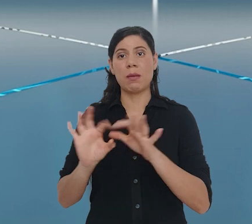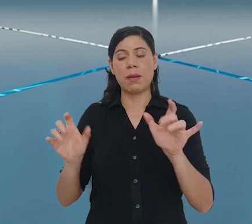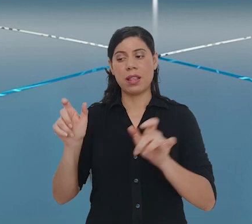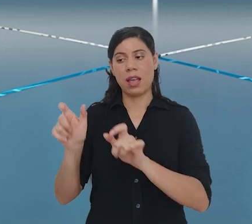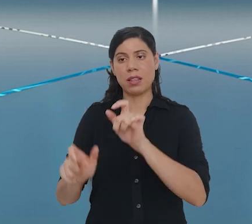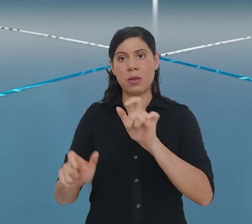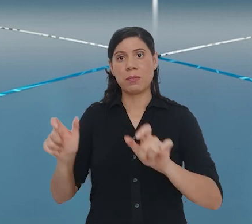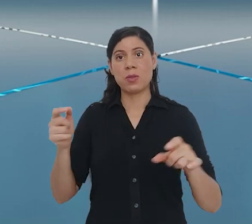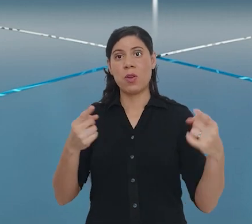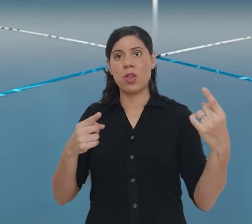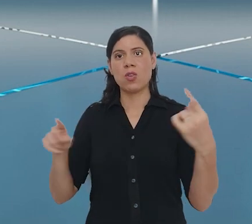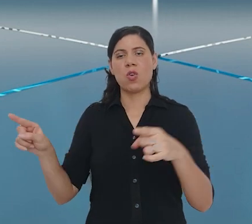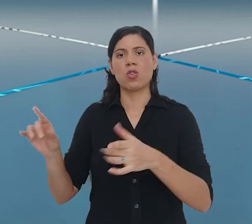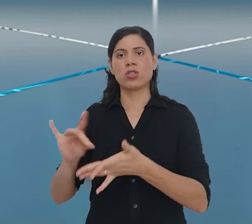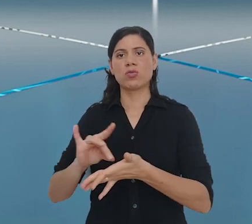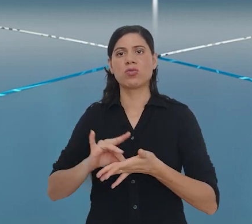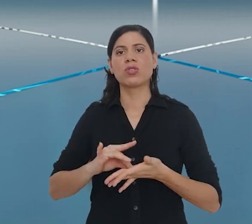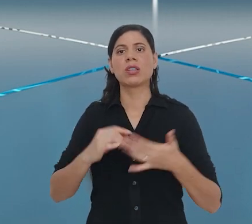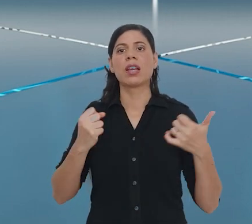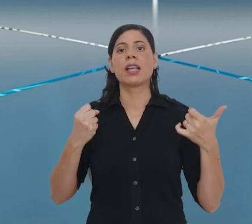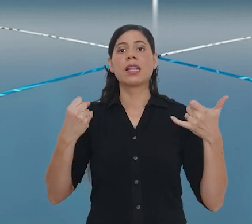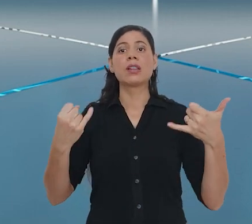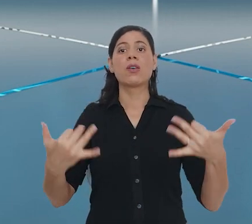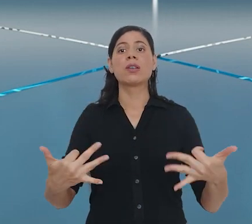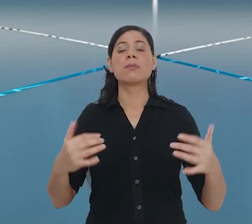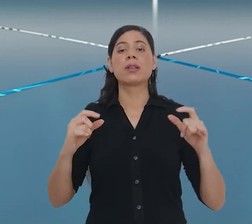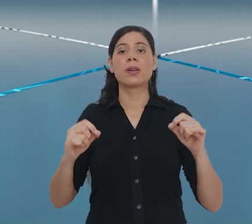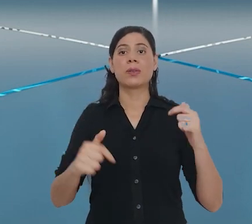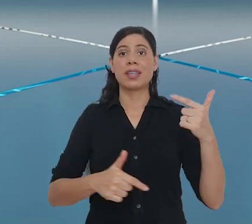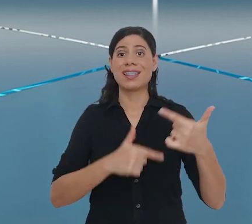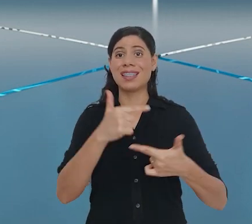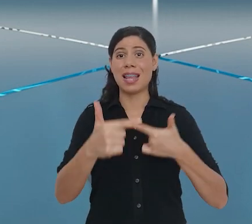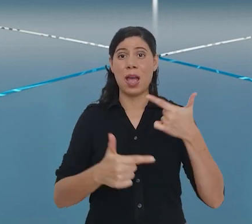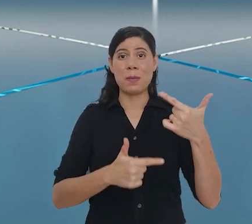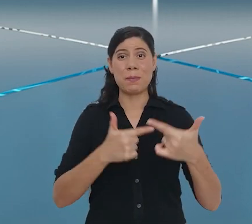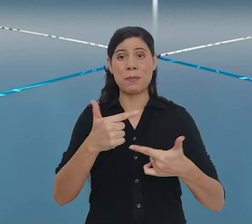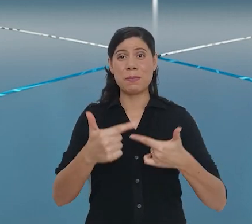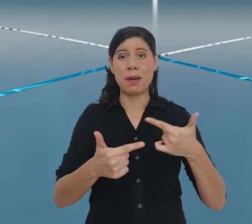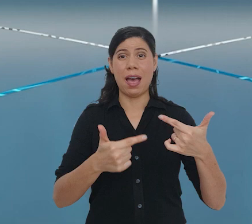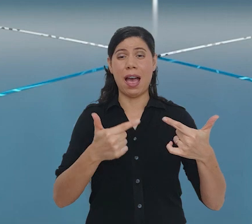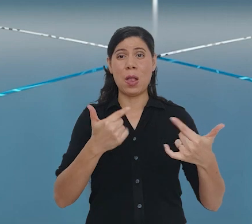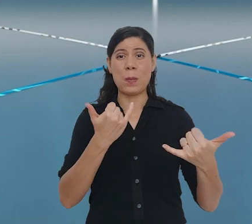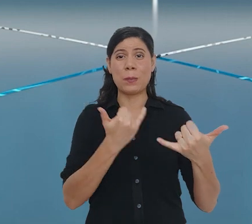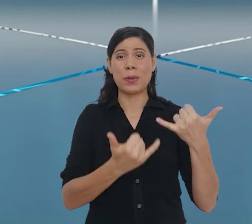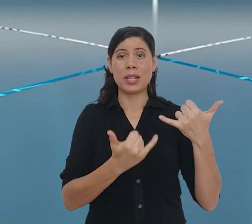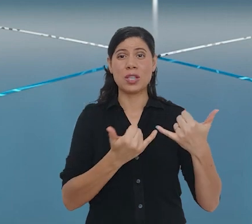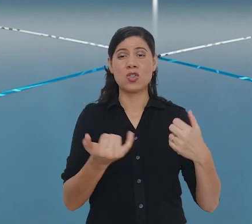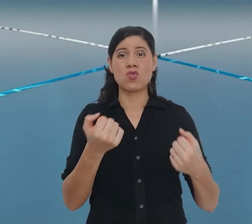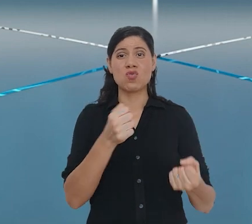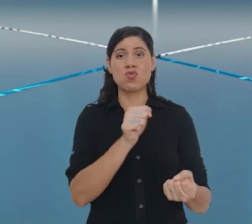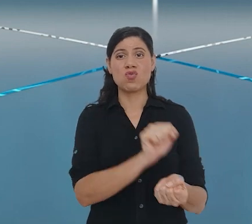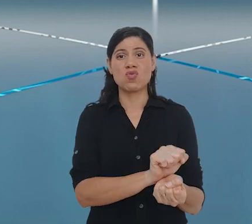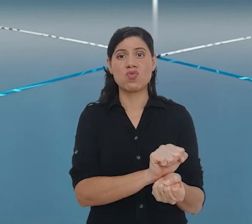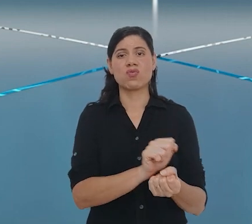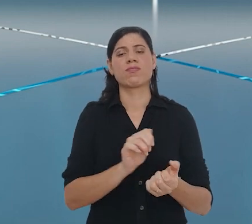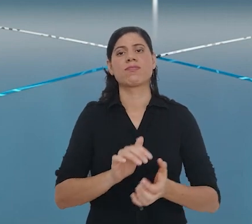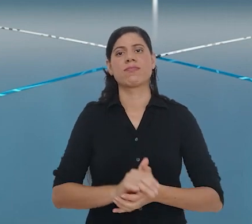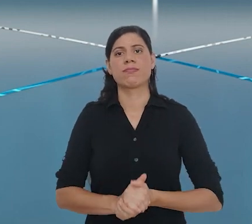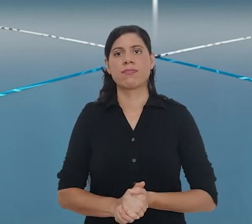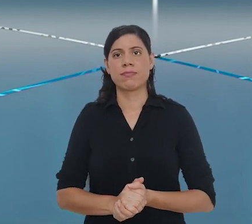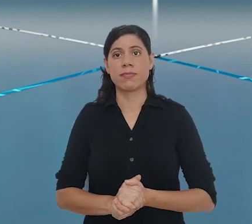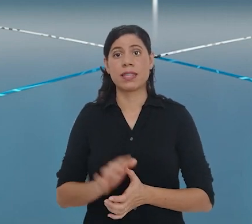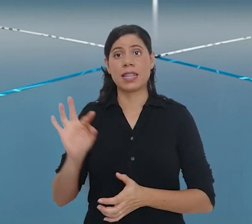atenta contra a sua dignidade. Estou falando do trabalho em condições análogas à de escravo. Fique